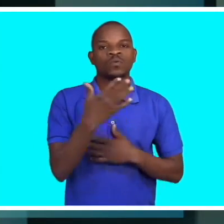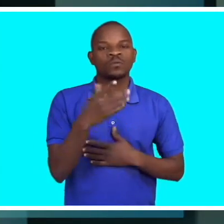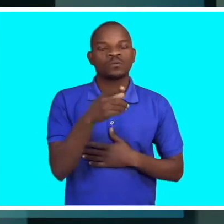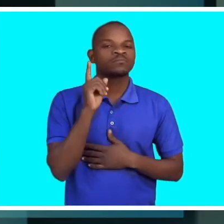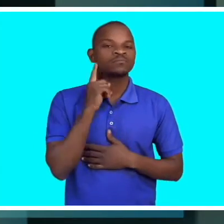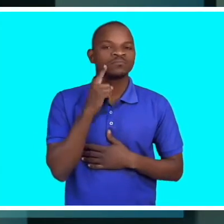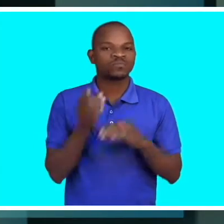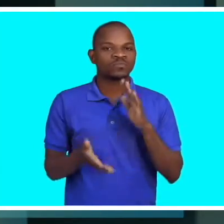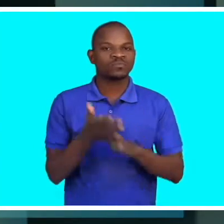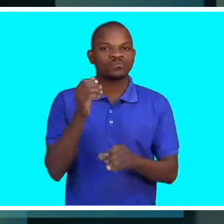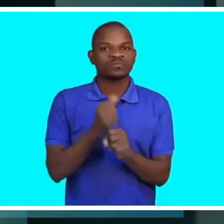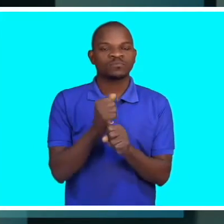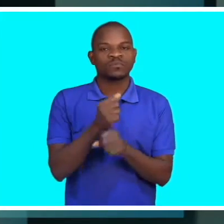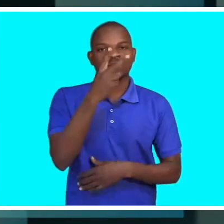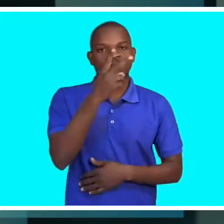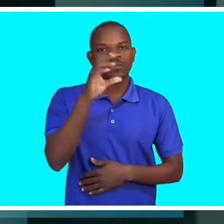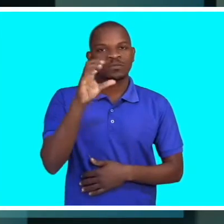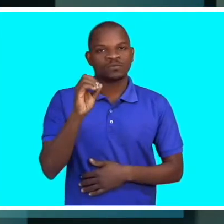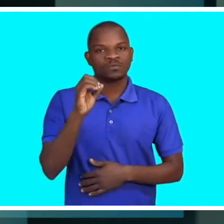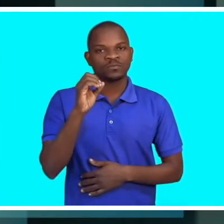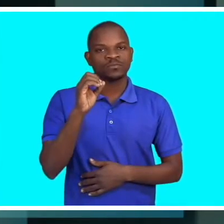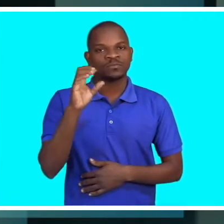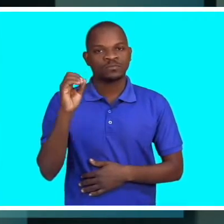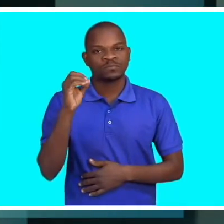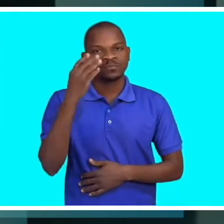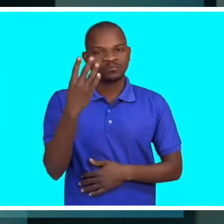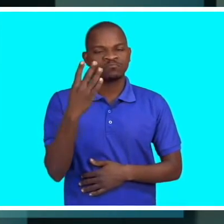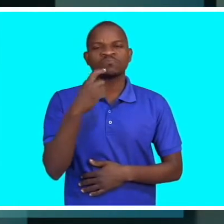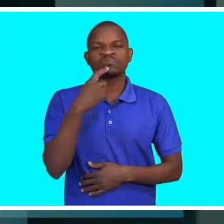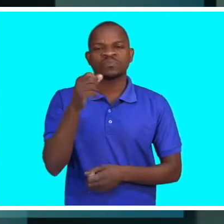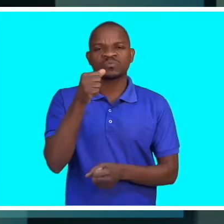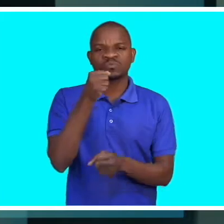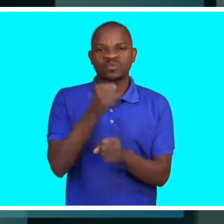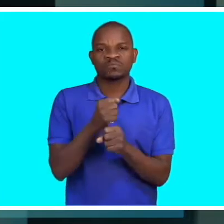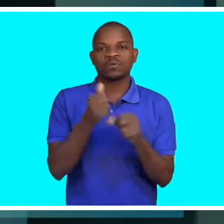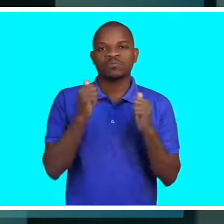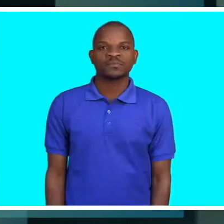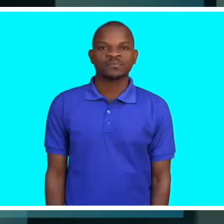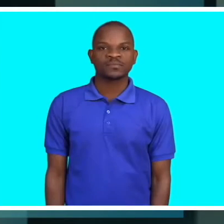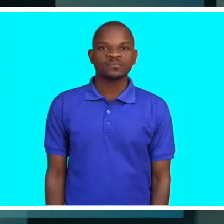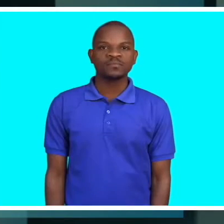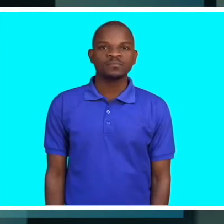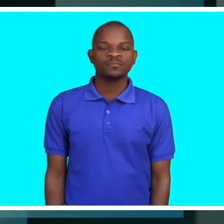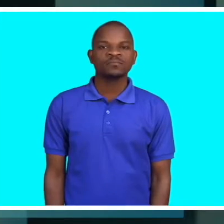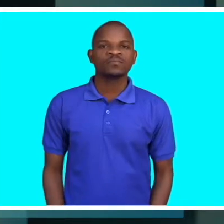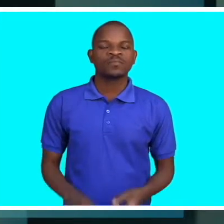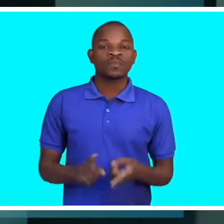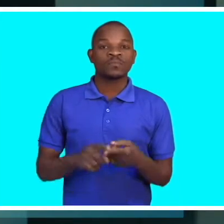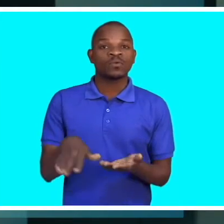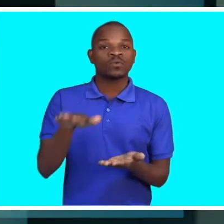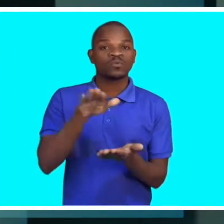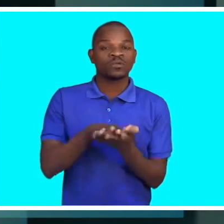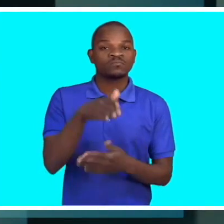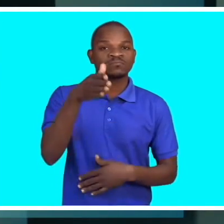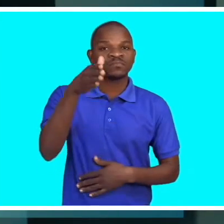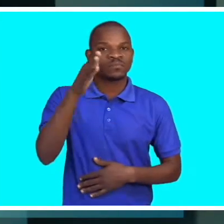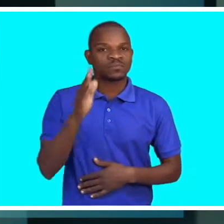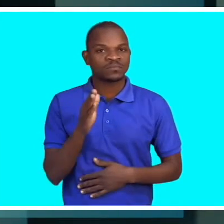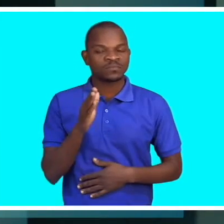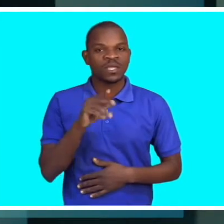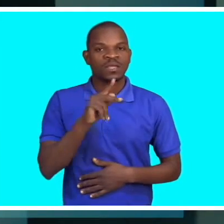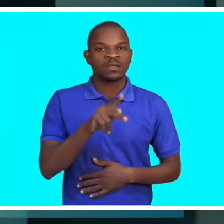Como é tem tido o seu trabalho aqui? Muito bem, fantástico. O ambiente é super fantástico. Esse estabelecimento em todo canto,